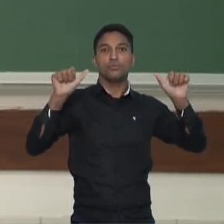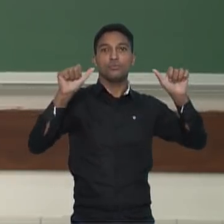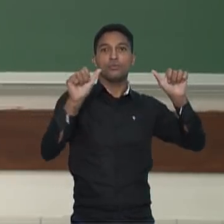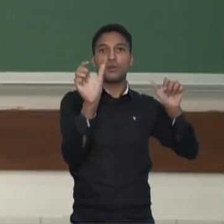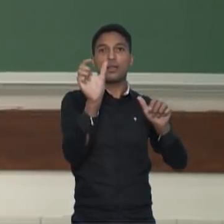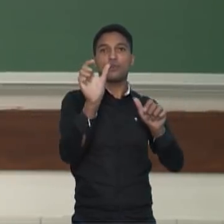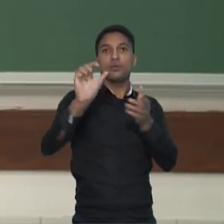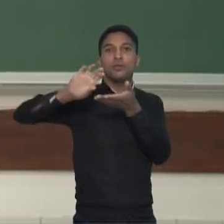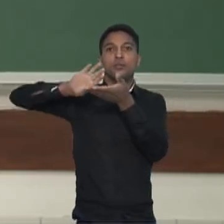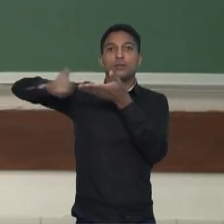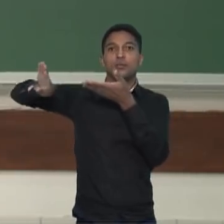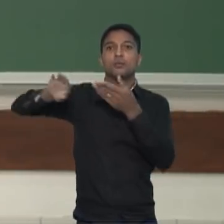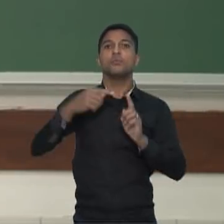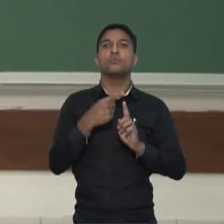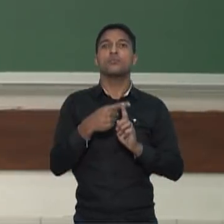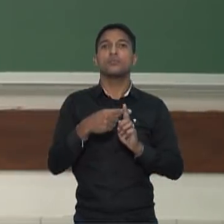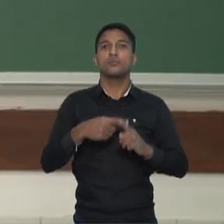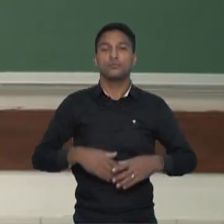veja comigo a correção.